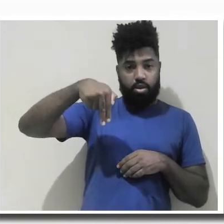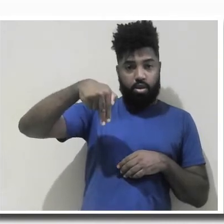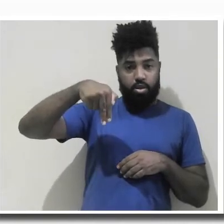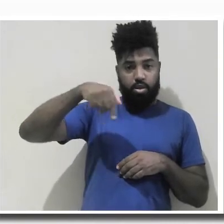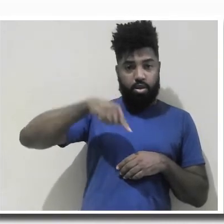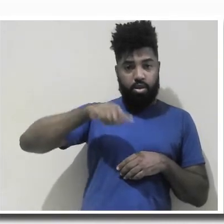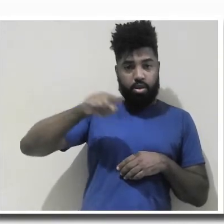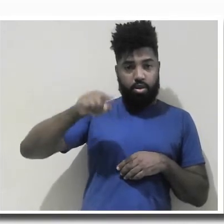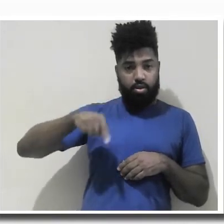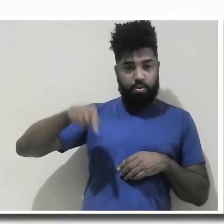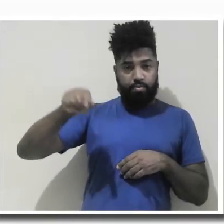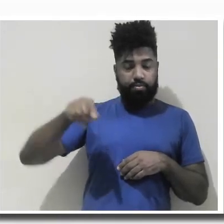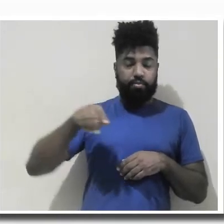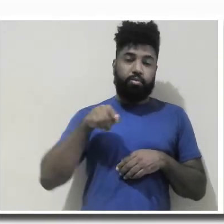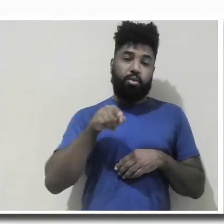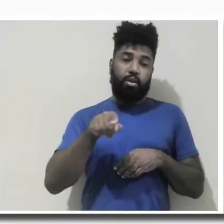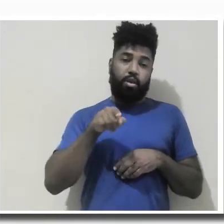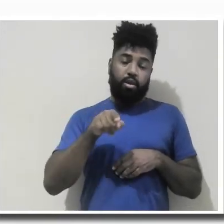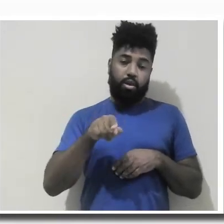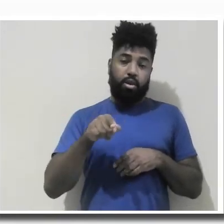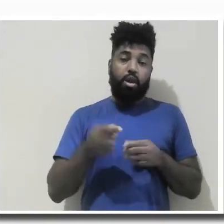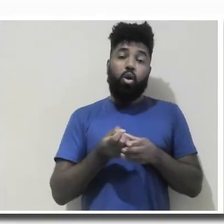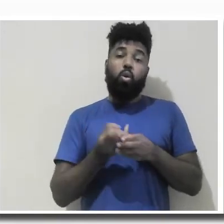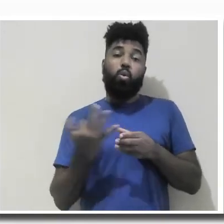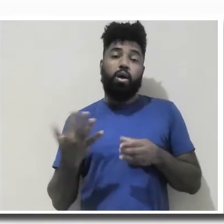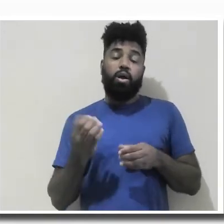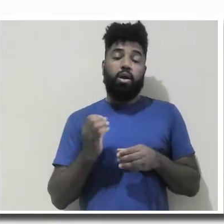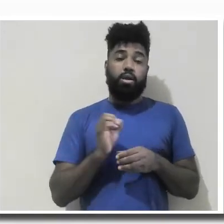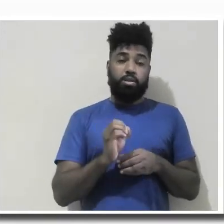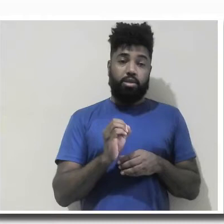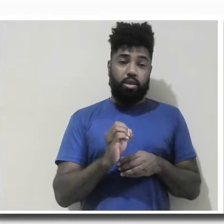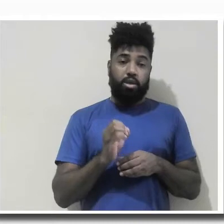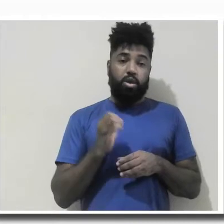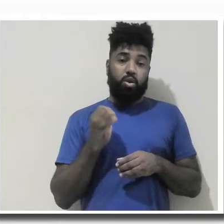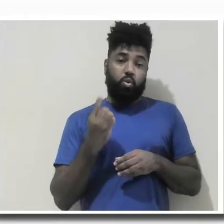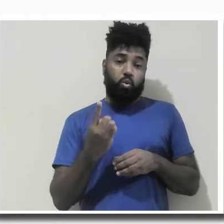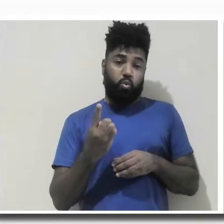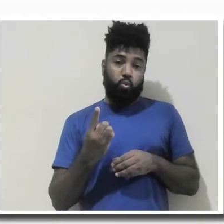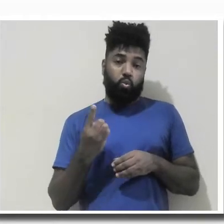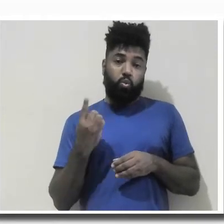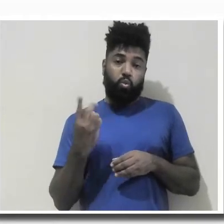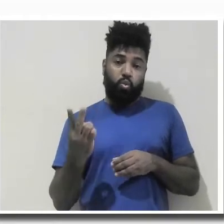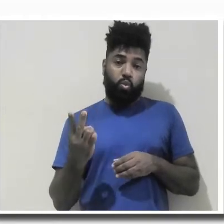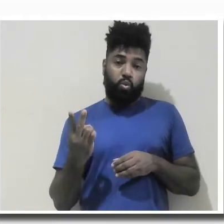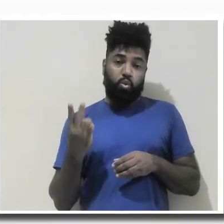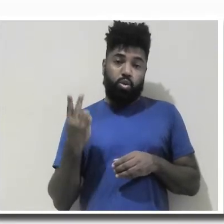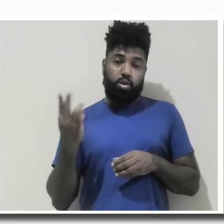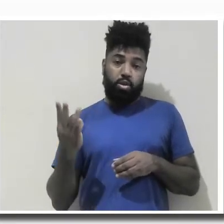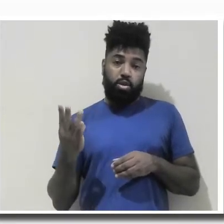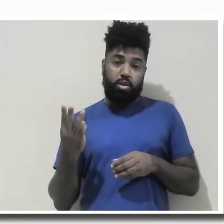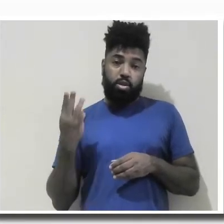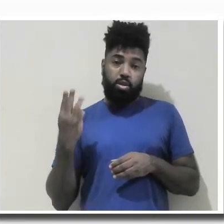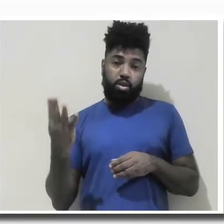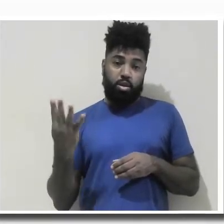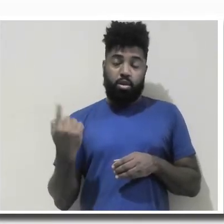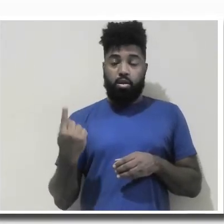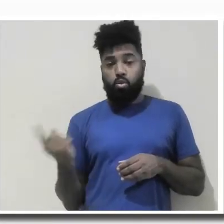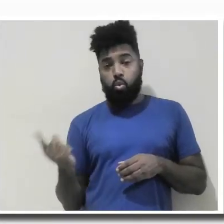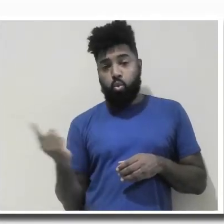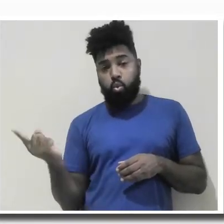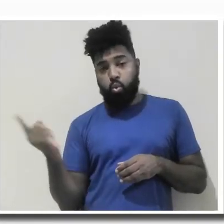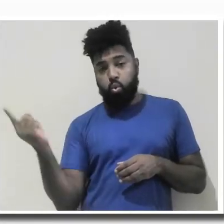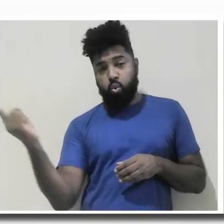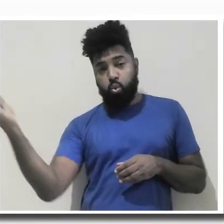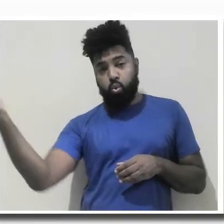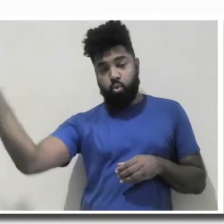2, 3, 4 e, para dar a ideia de que temos infinitos, 3 pontinhos. E fechamos